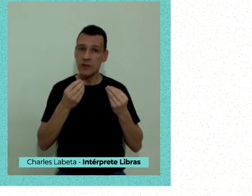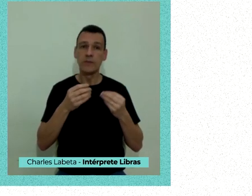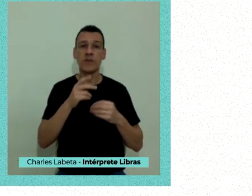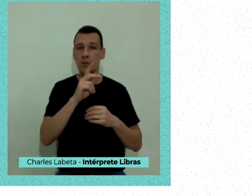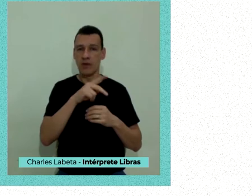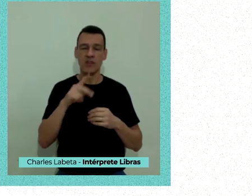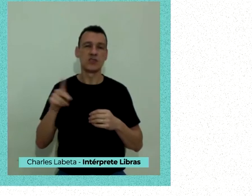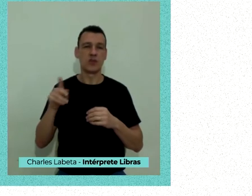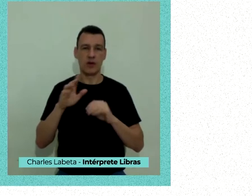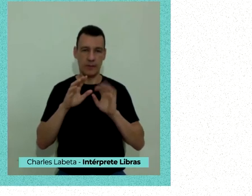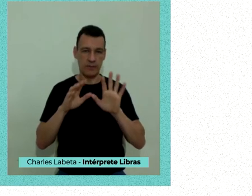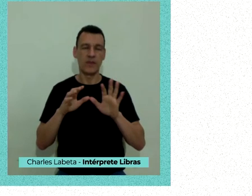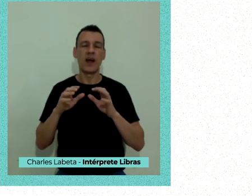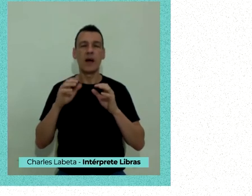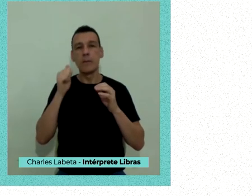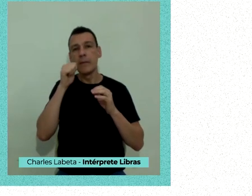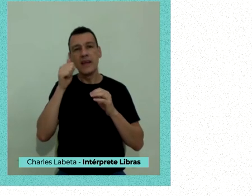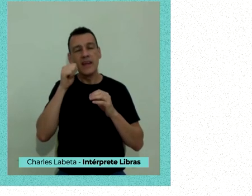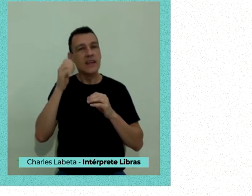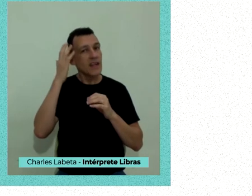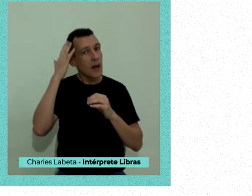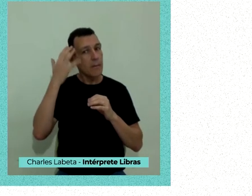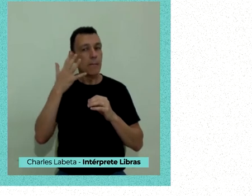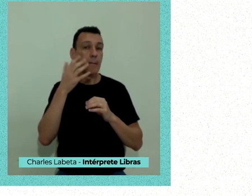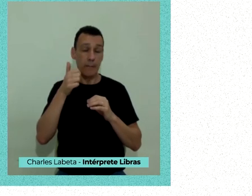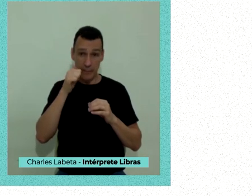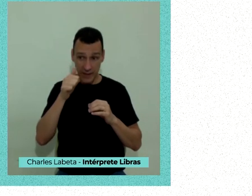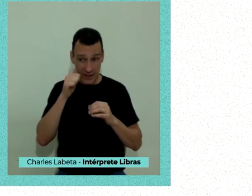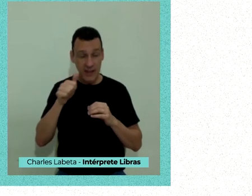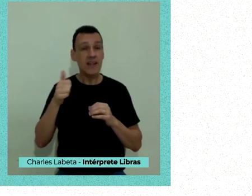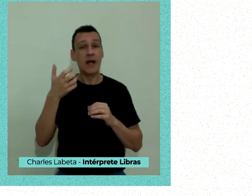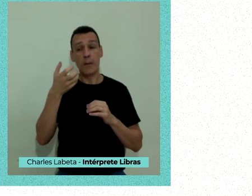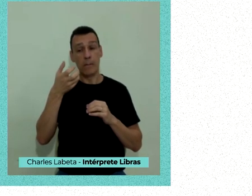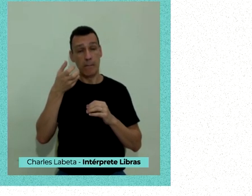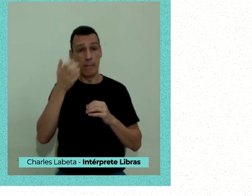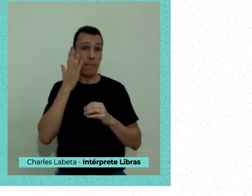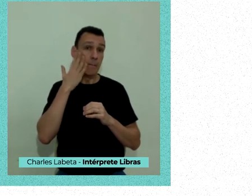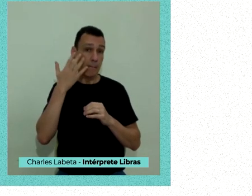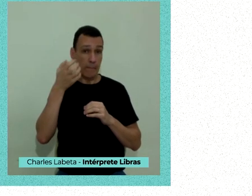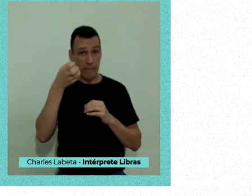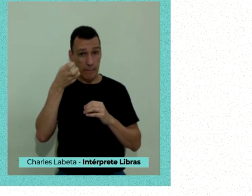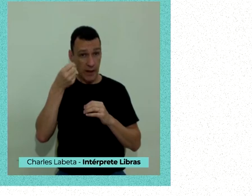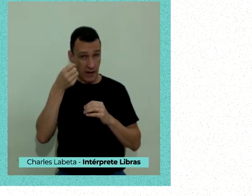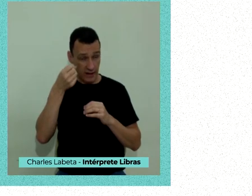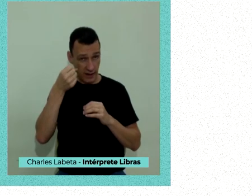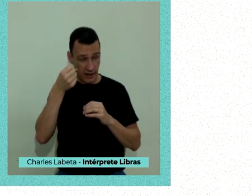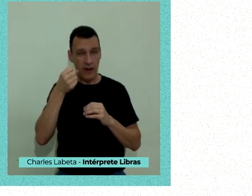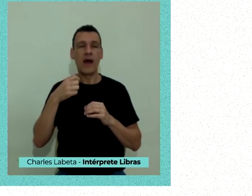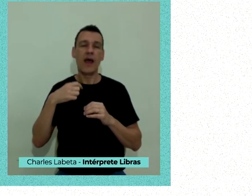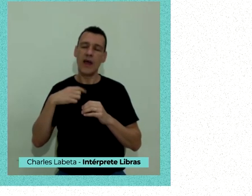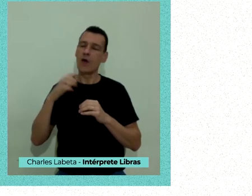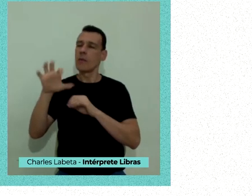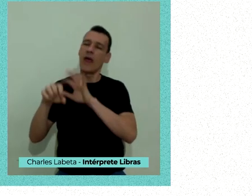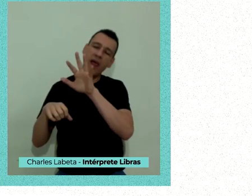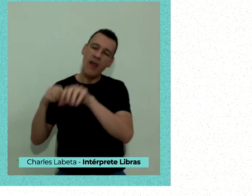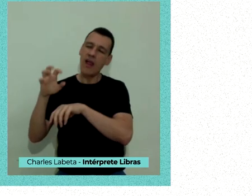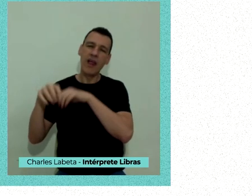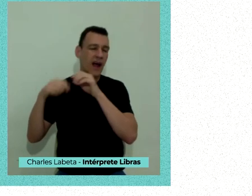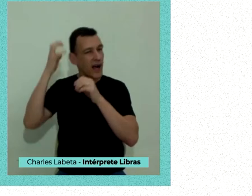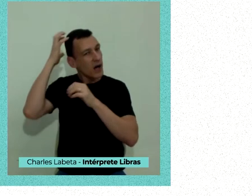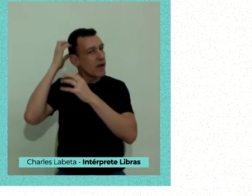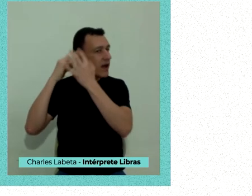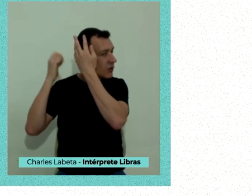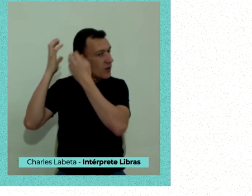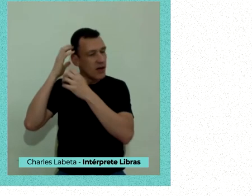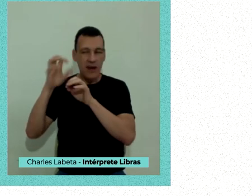brancas e não mexem nos cabelos das meninas negras, acreditando que essas meninas têm um piolho. Ou que